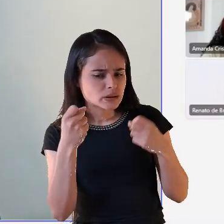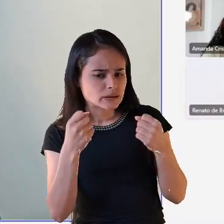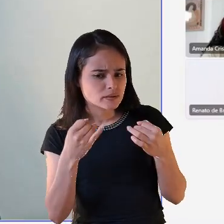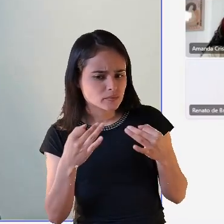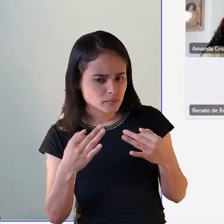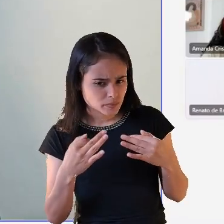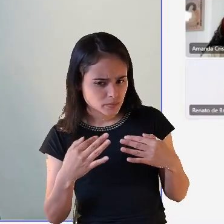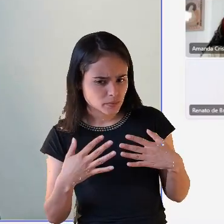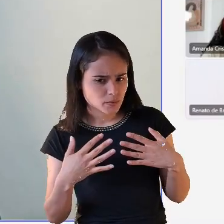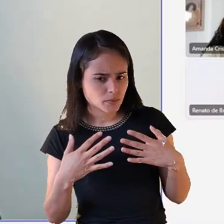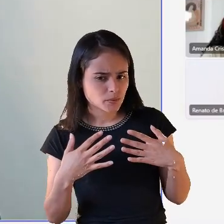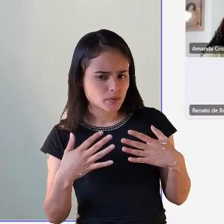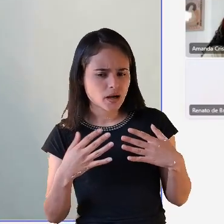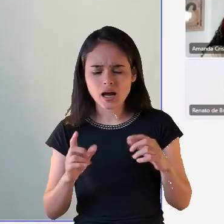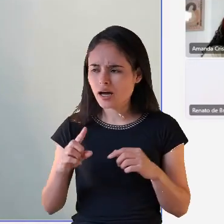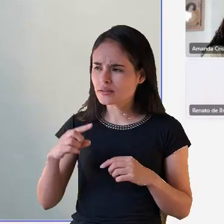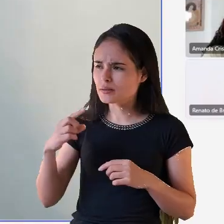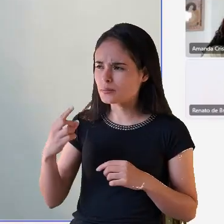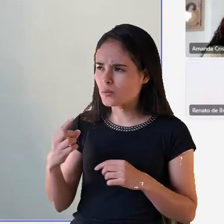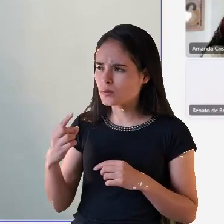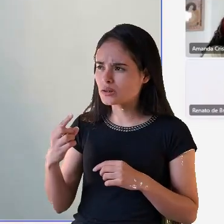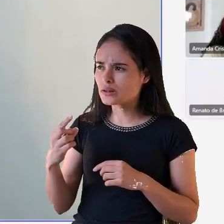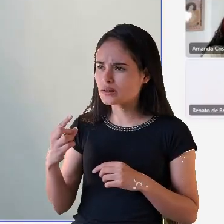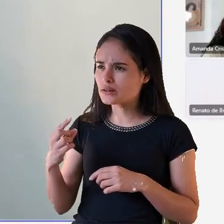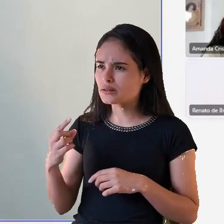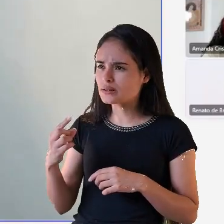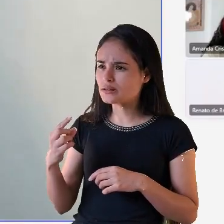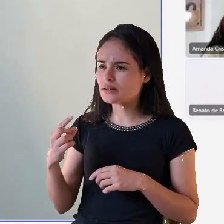Evaristo. E também, quando homenageamos em